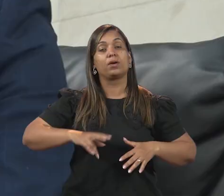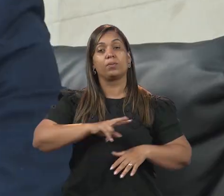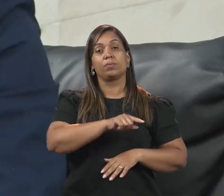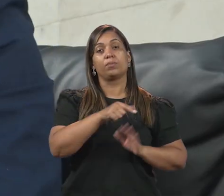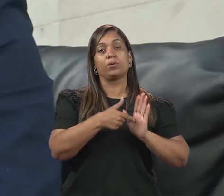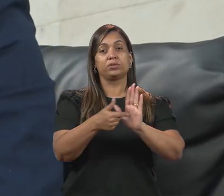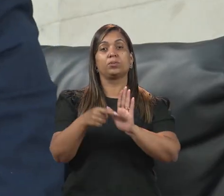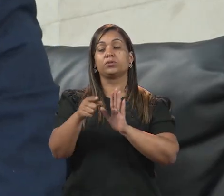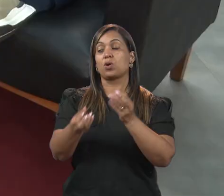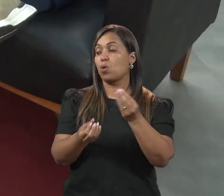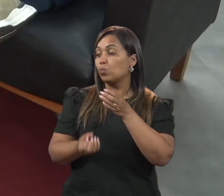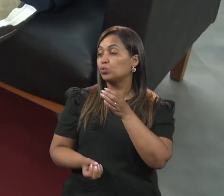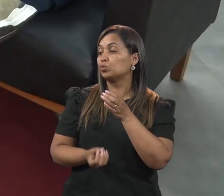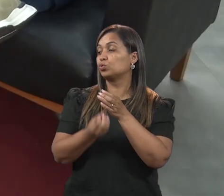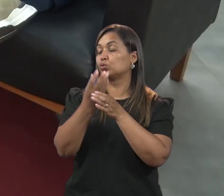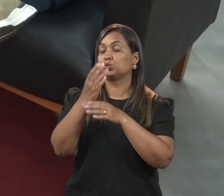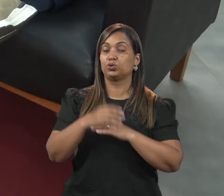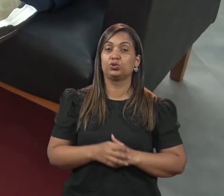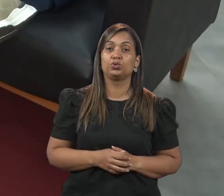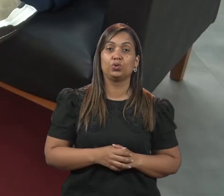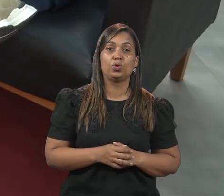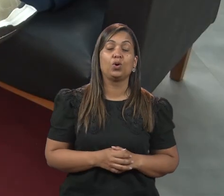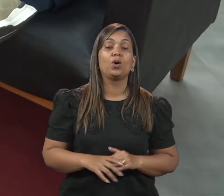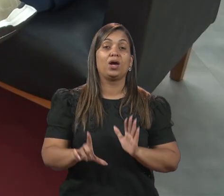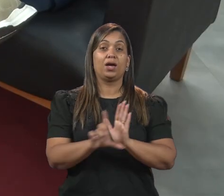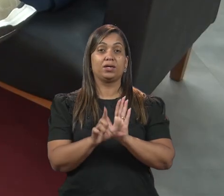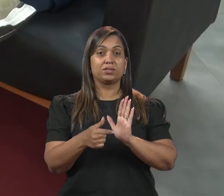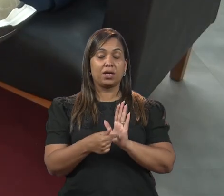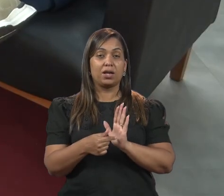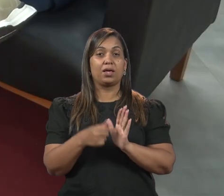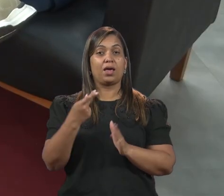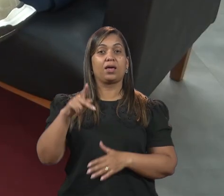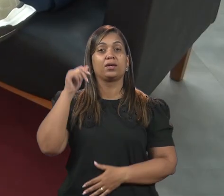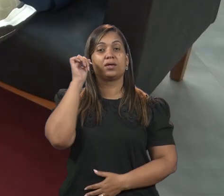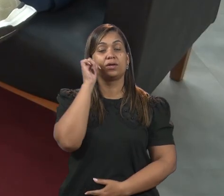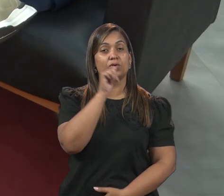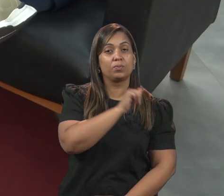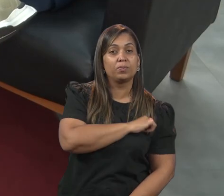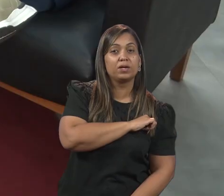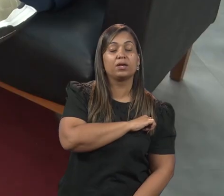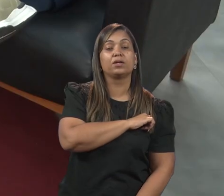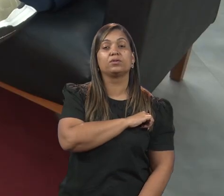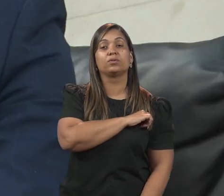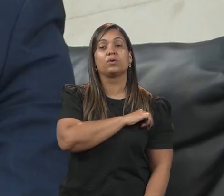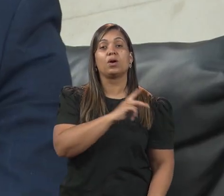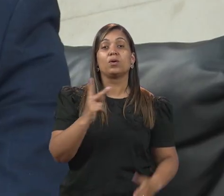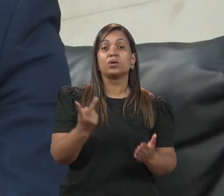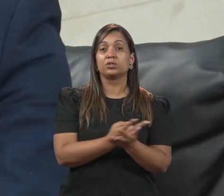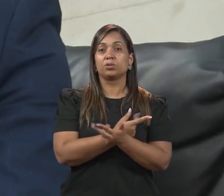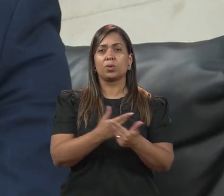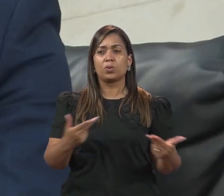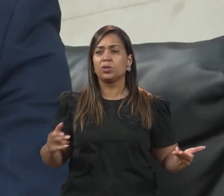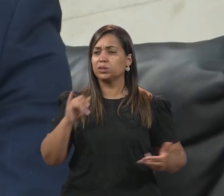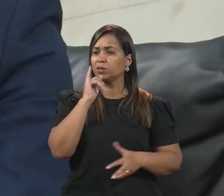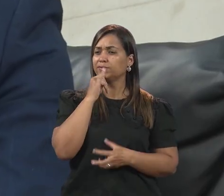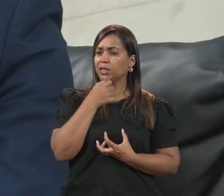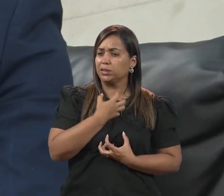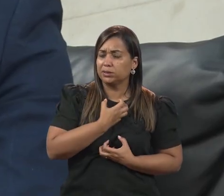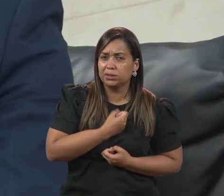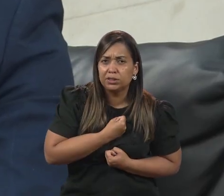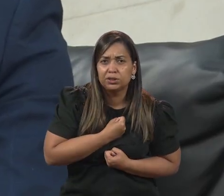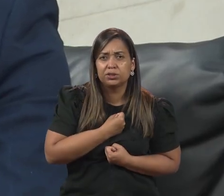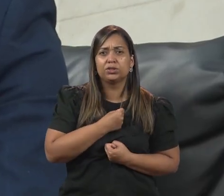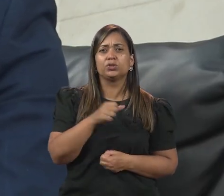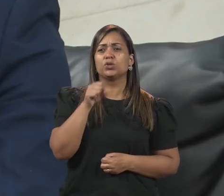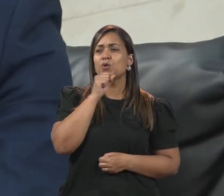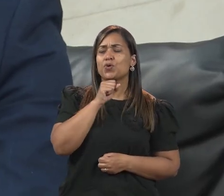de onde surgiu essa lei. Nós tivemos em São José do Rio Preto uma situação em que me deixou bastante triste, de